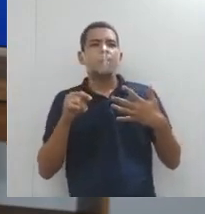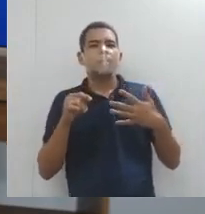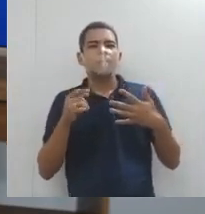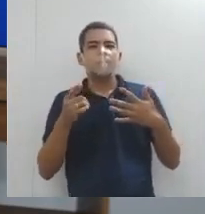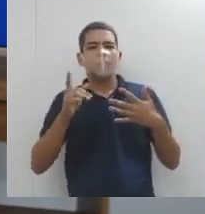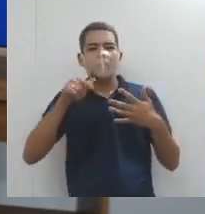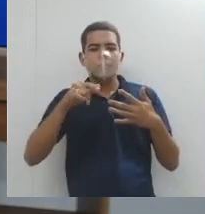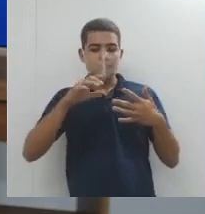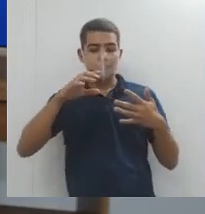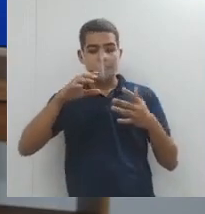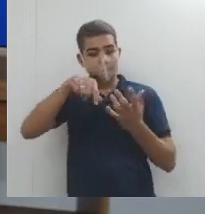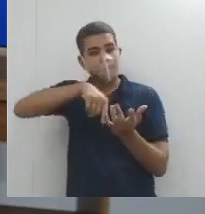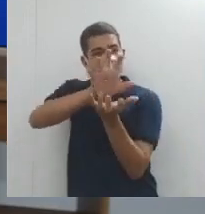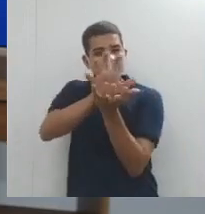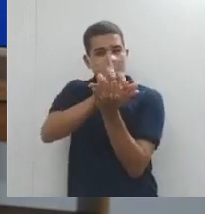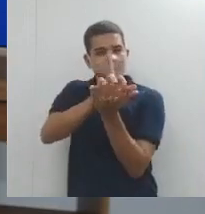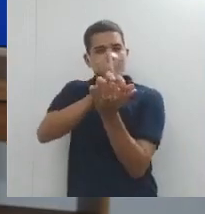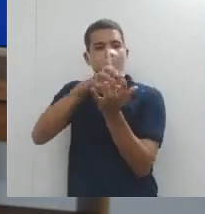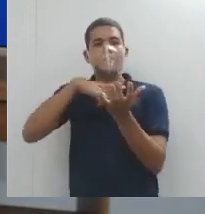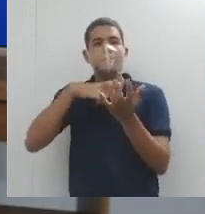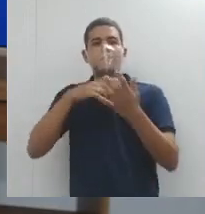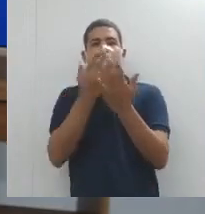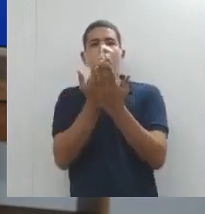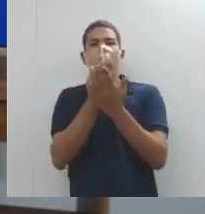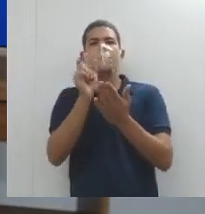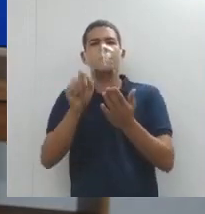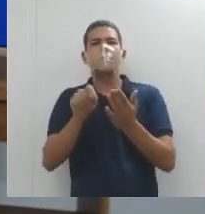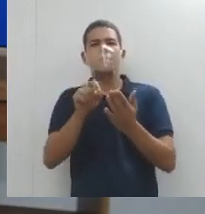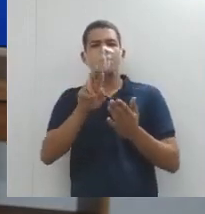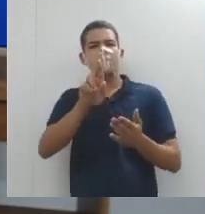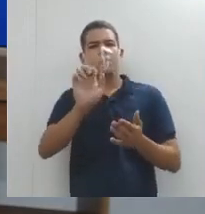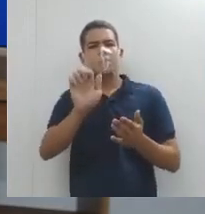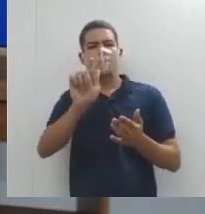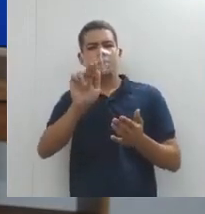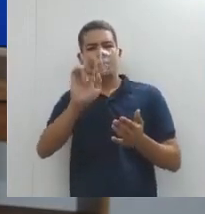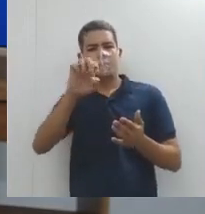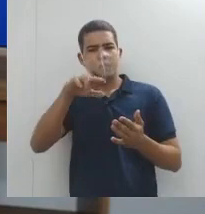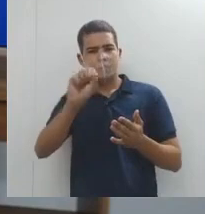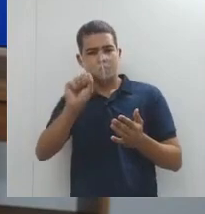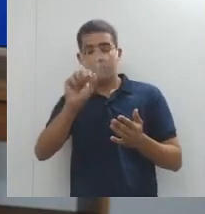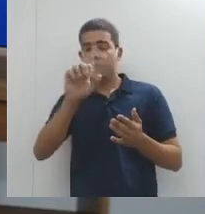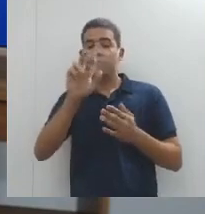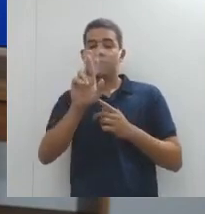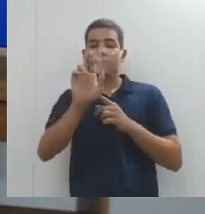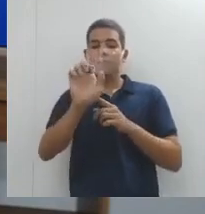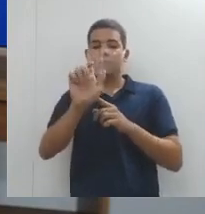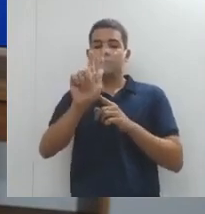estado de Pernambuco. Tá? Para esse bimestre, que é regência verbal. Na verdade,